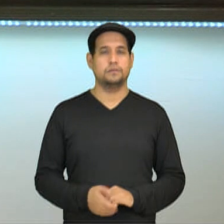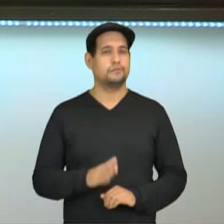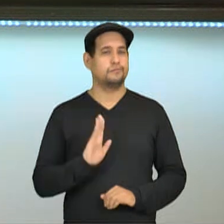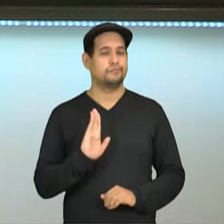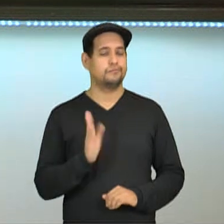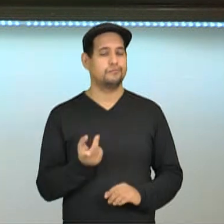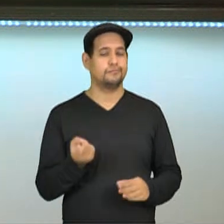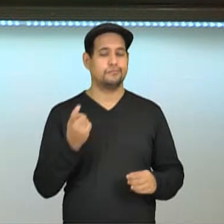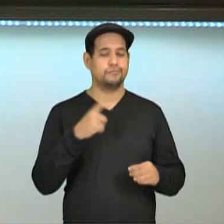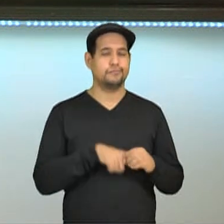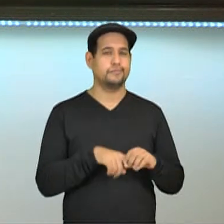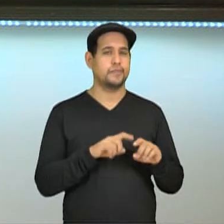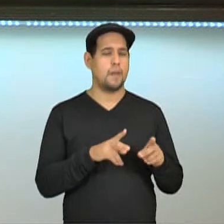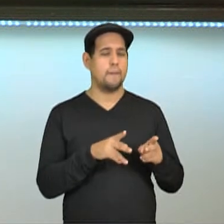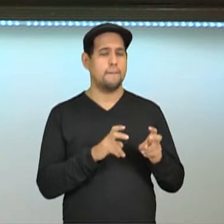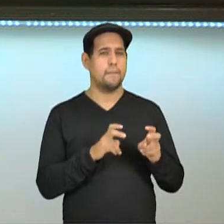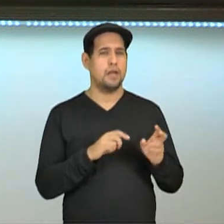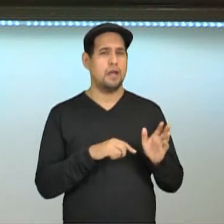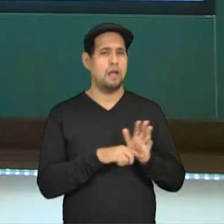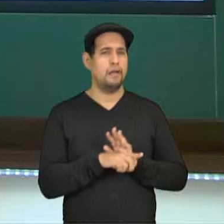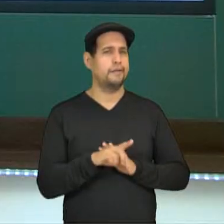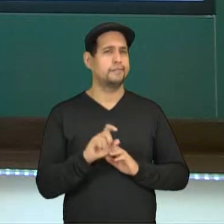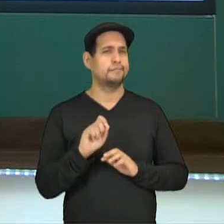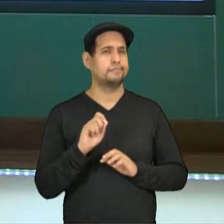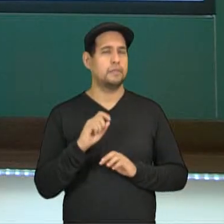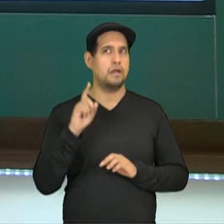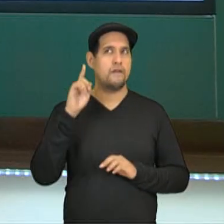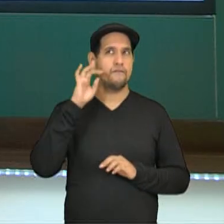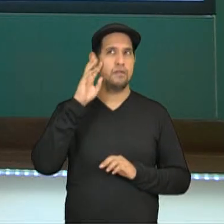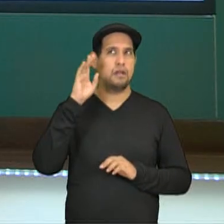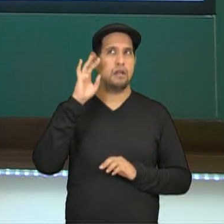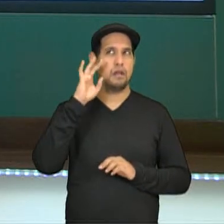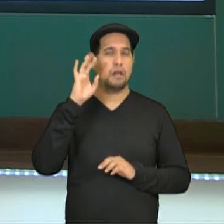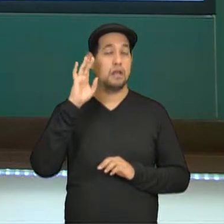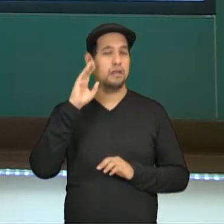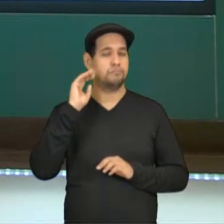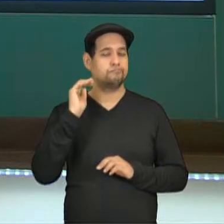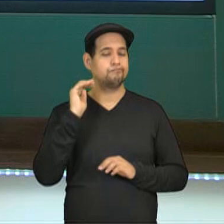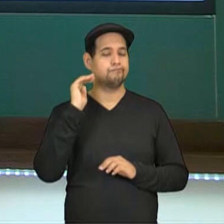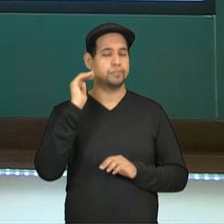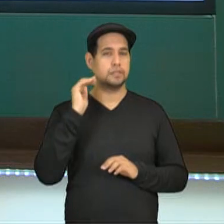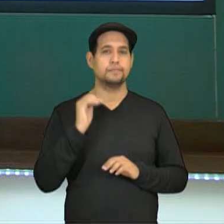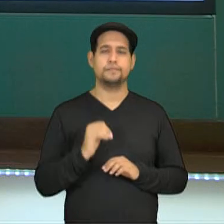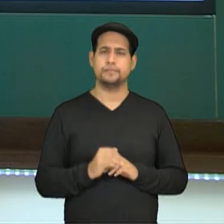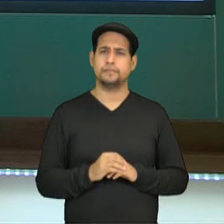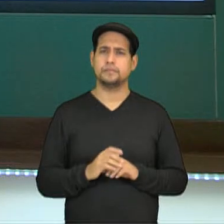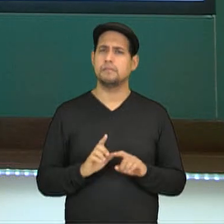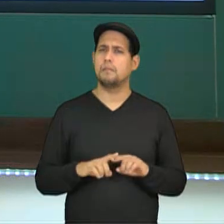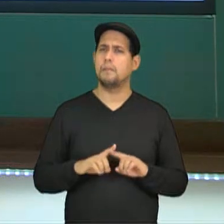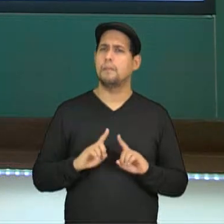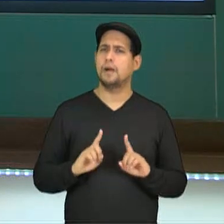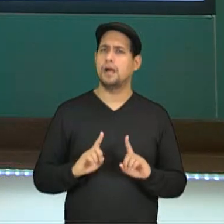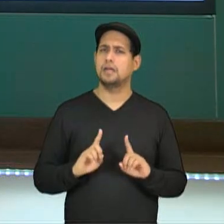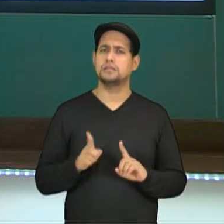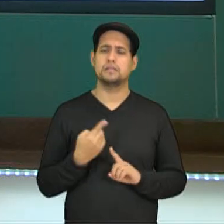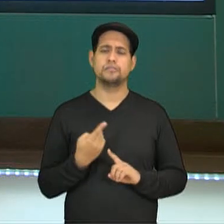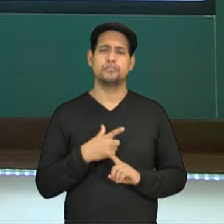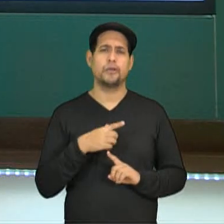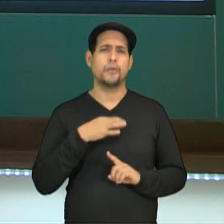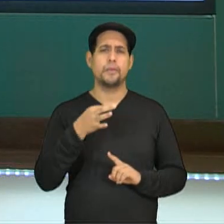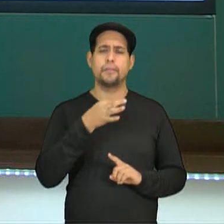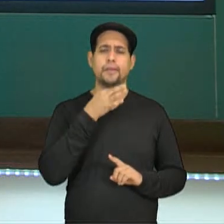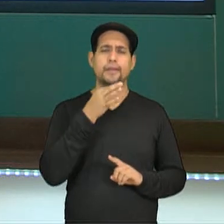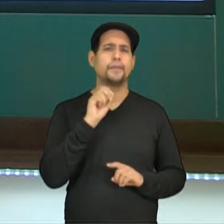Retomando então, pessoal, vejam que essa pergunta requer uma reflexão um pouquinho maior, né? Então, assim, a gente tem como